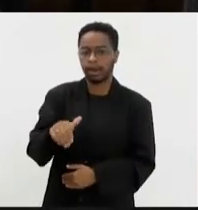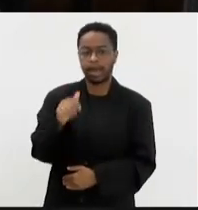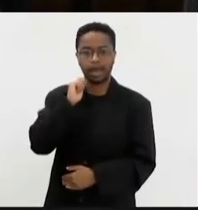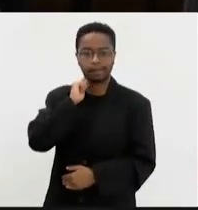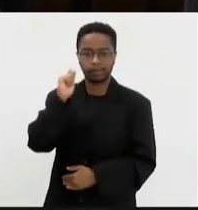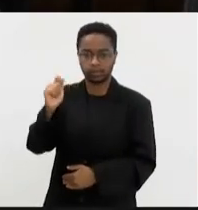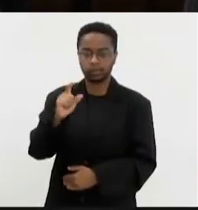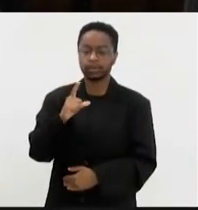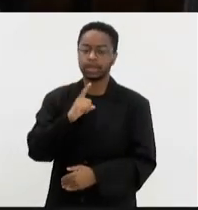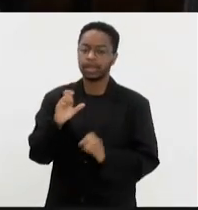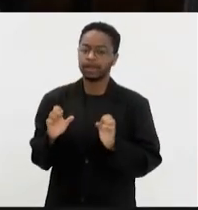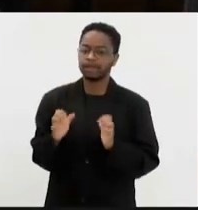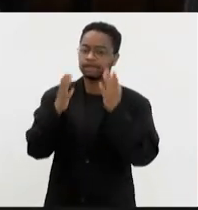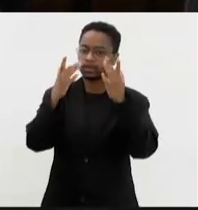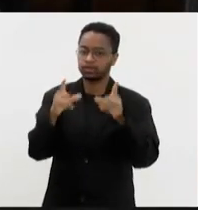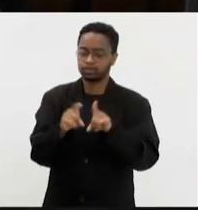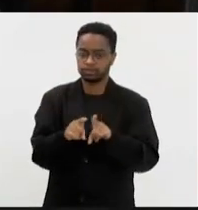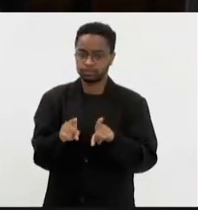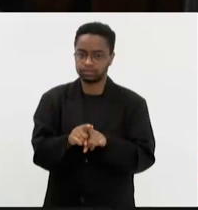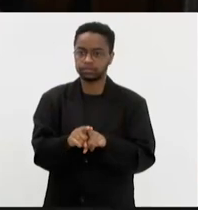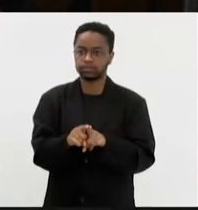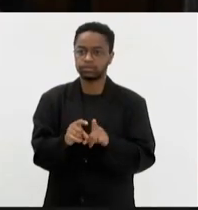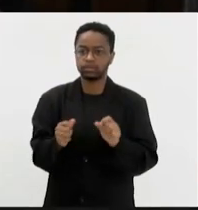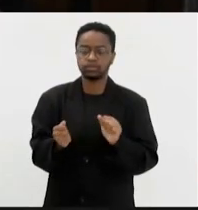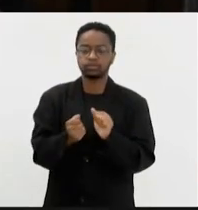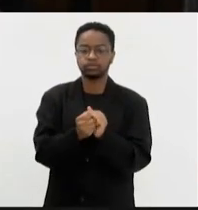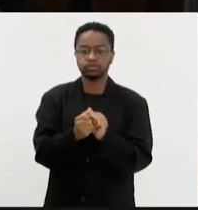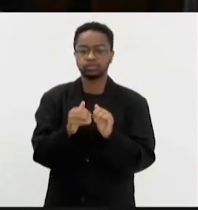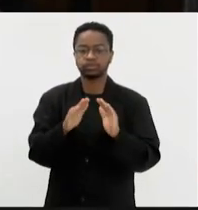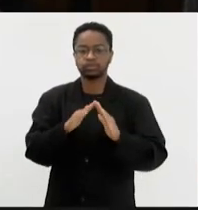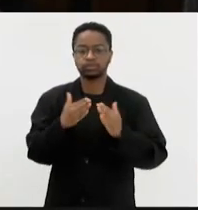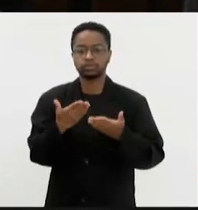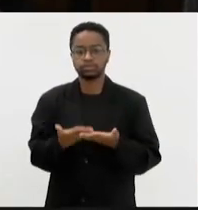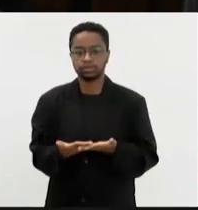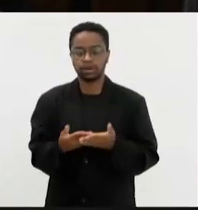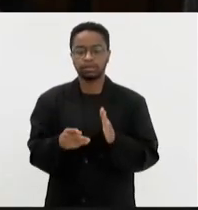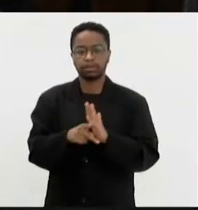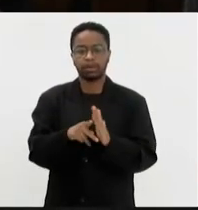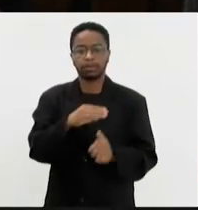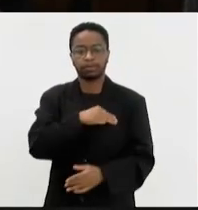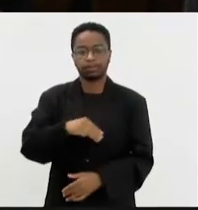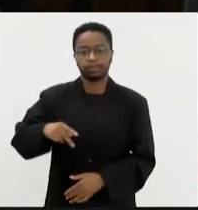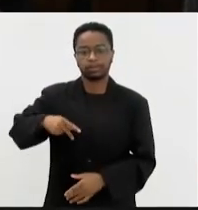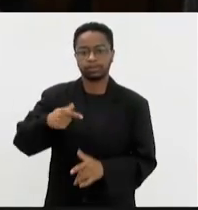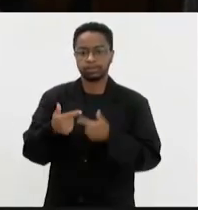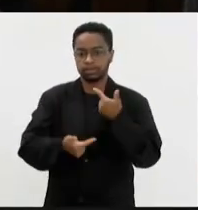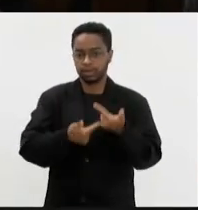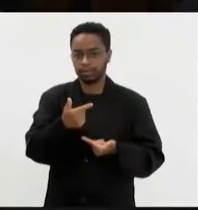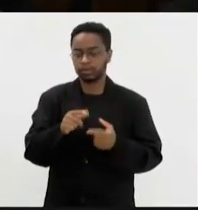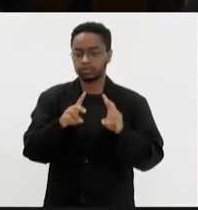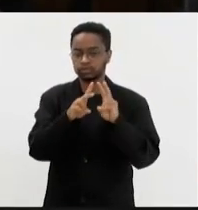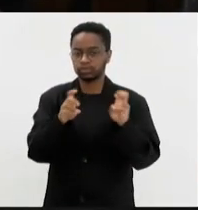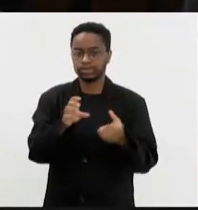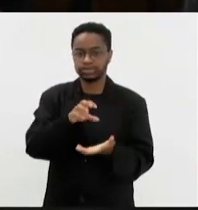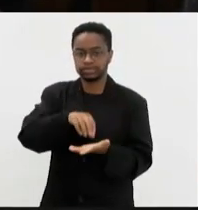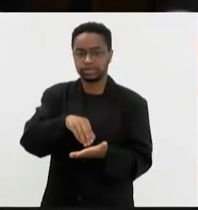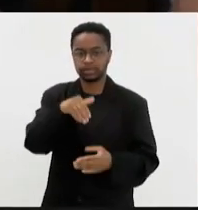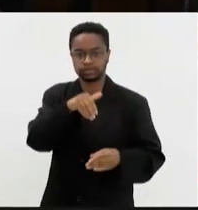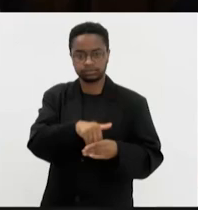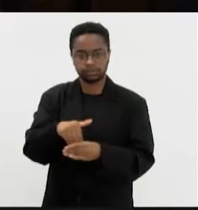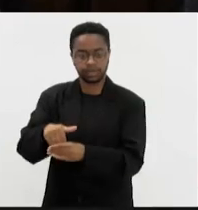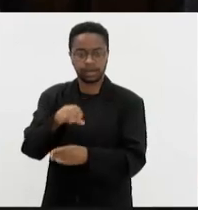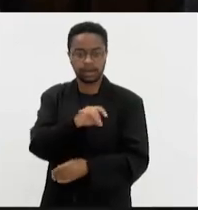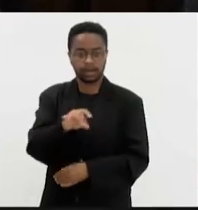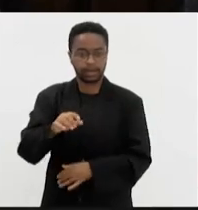eh Ministro alkim com a escola da do Ministério Público do Trabalho sobre assédio eleitoral nas empresas